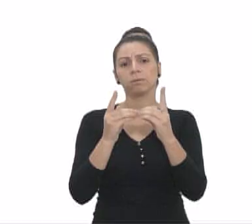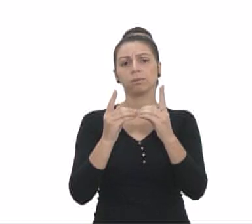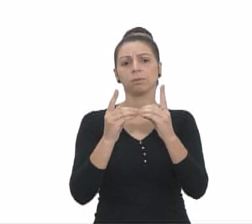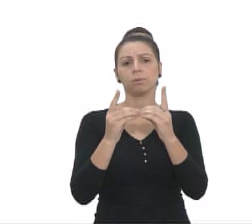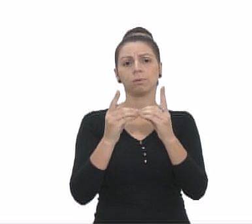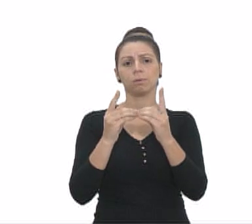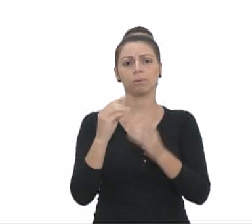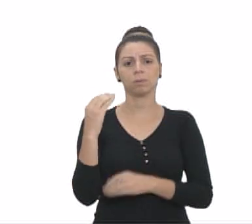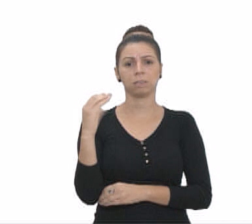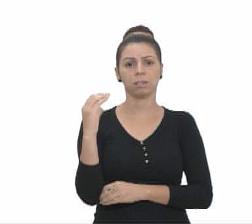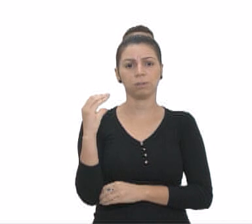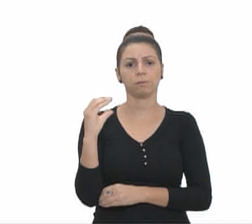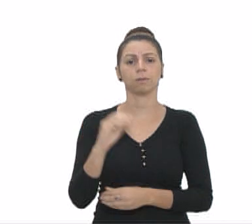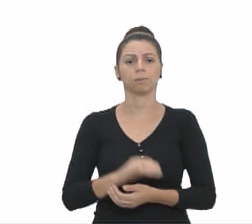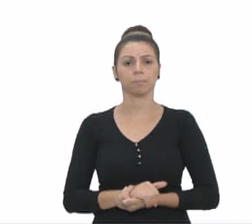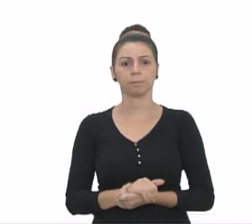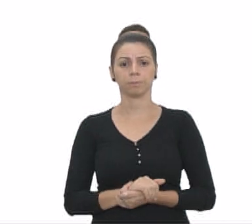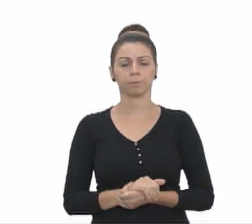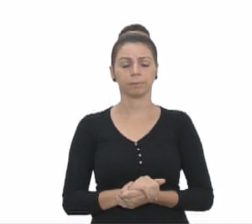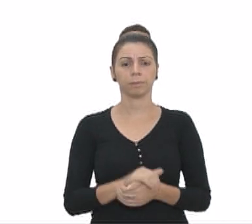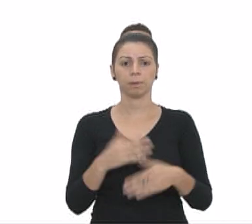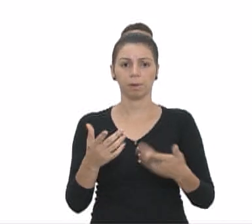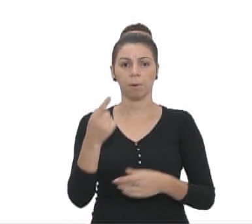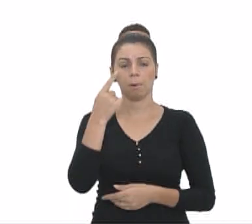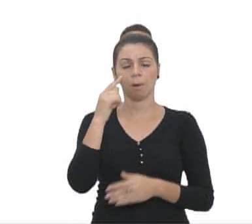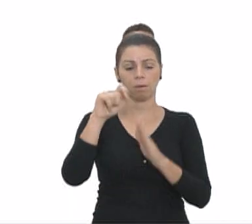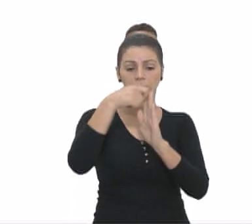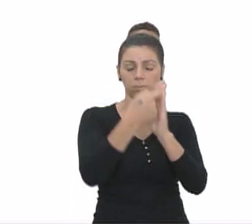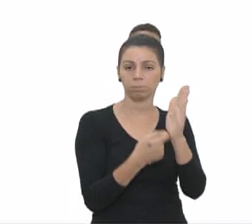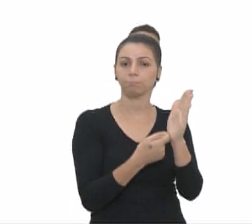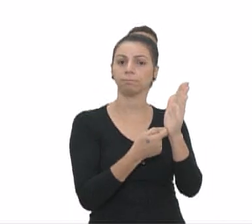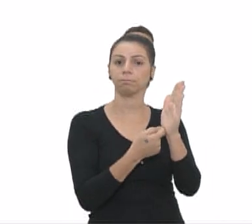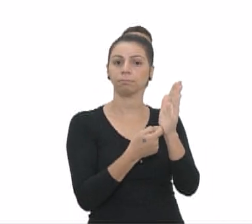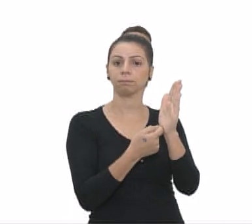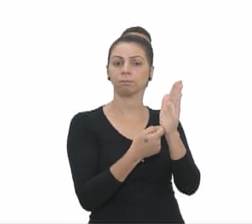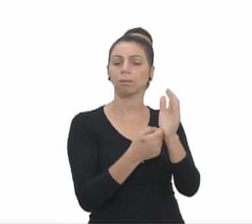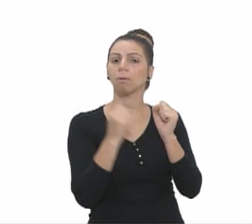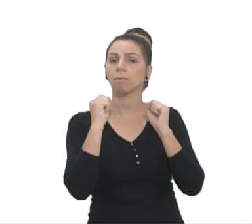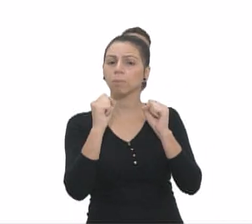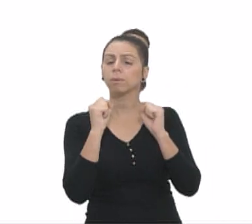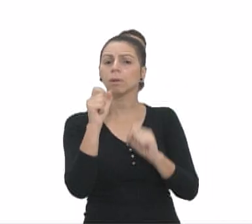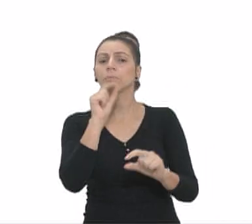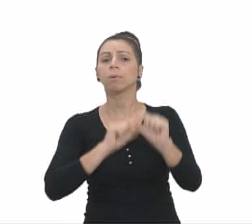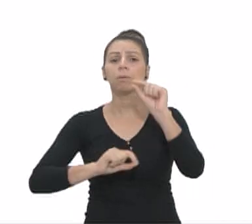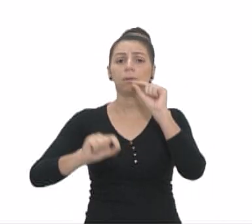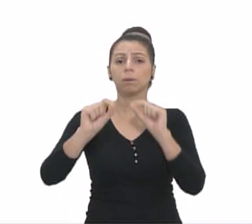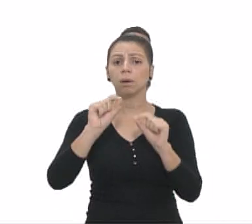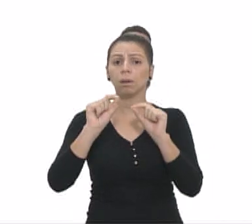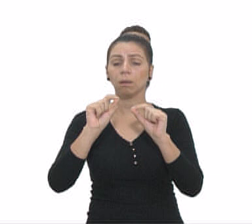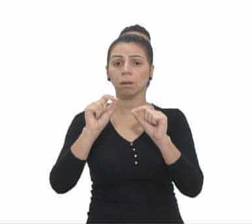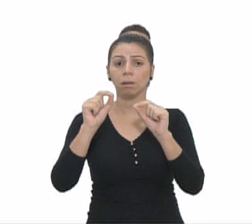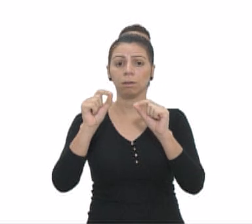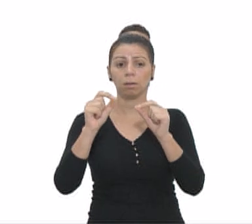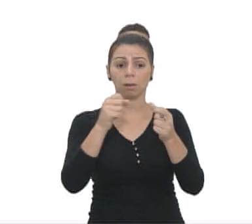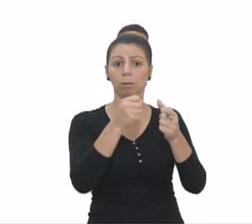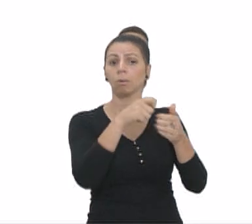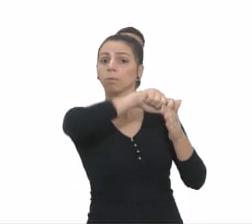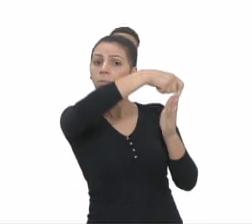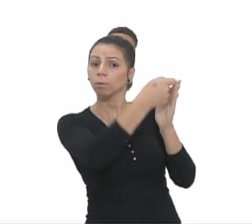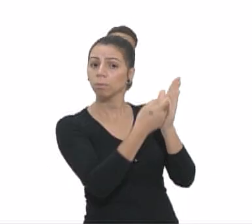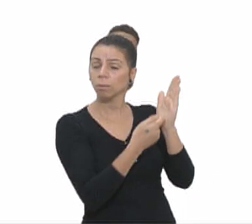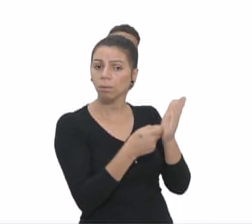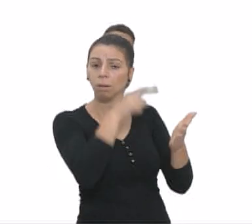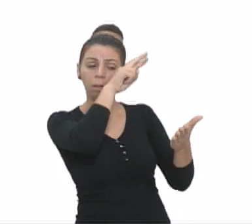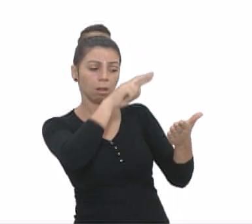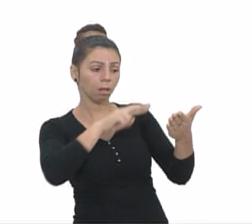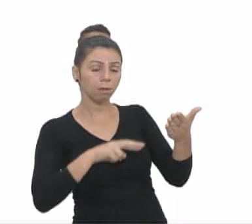Considerando o que já estudamos a respeito dos textos didáticos científicos, podemos dizer que o texto que a gente acabou de ler, Por